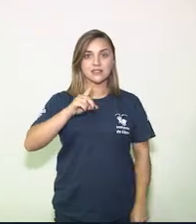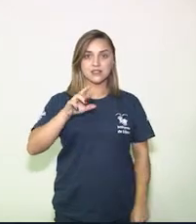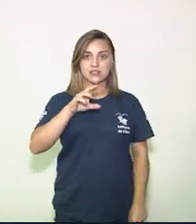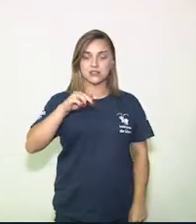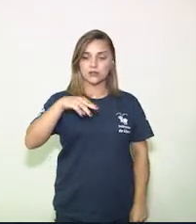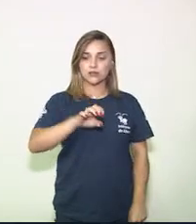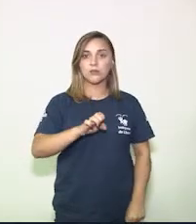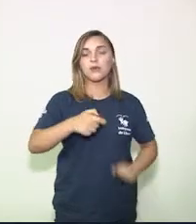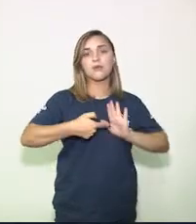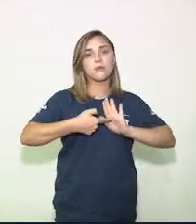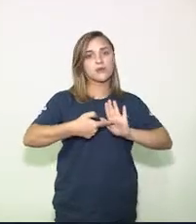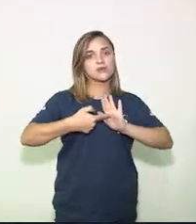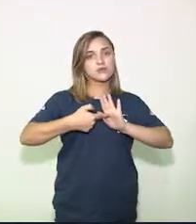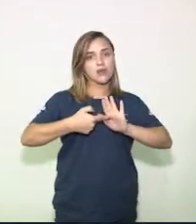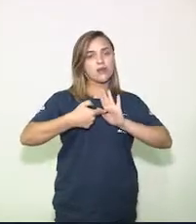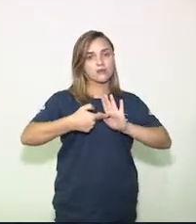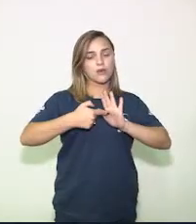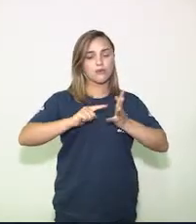apresentação clínica